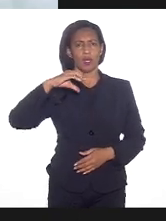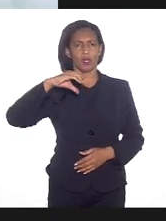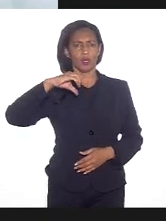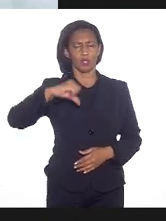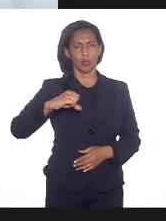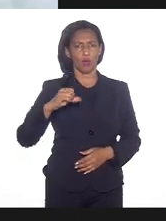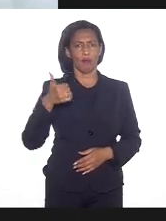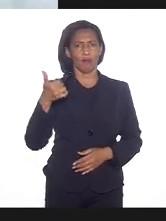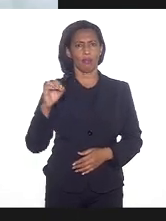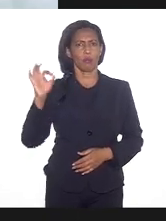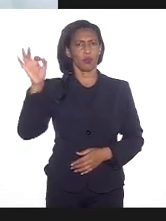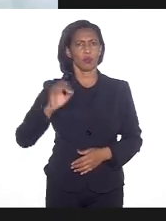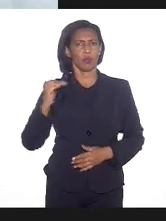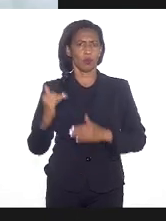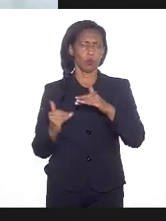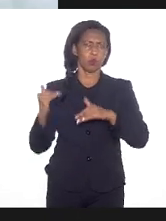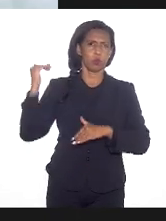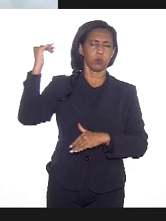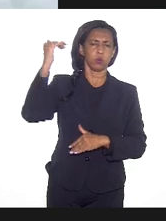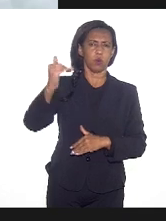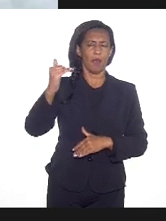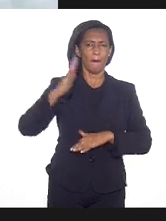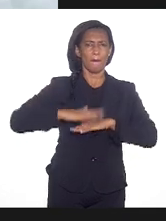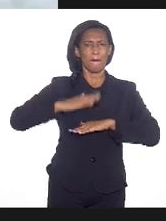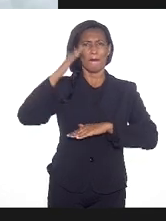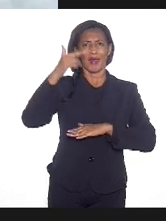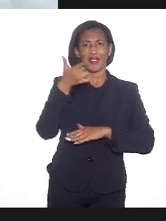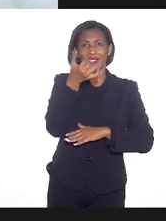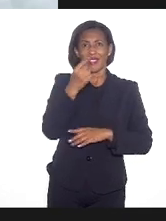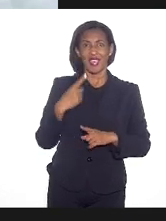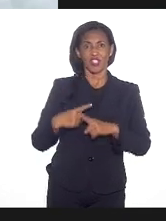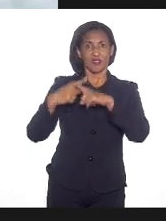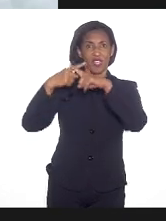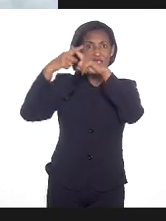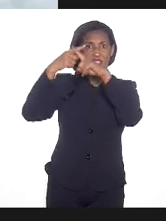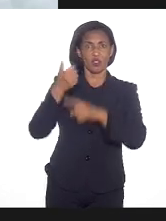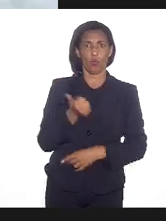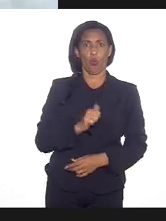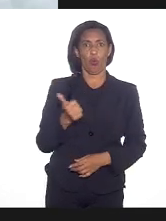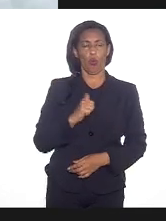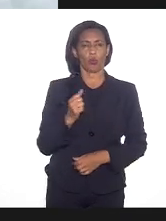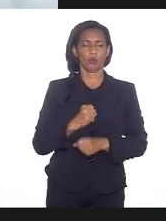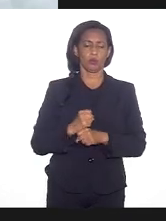1.049,10%. Ou seja, o passivo atuarial aumentou mais de 10 vezes em 11 anos.